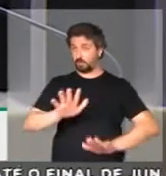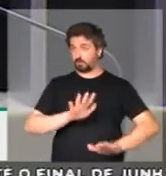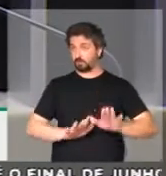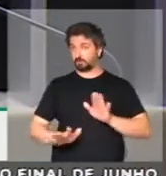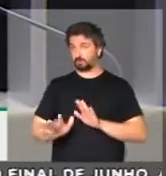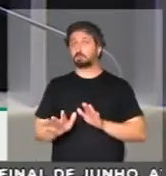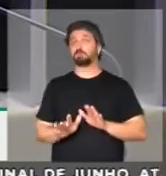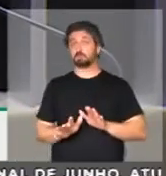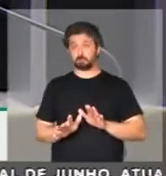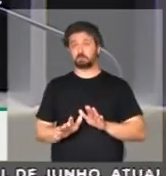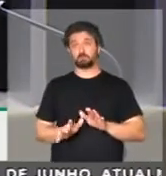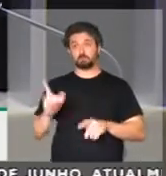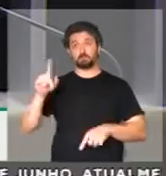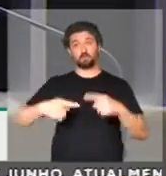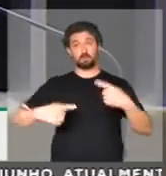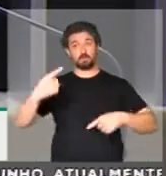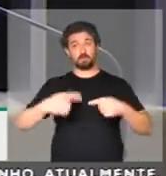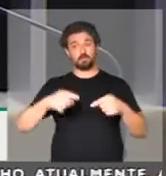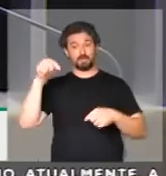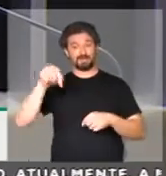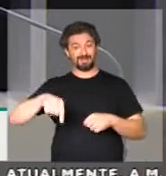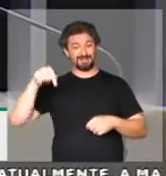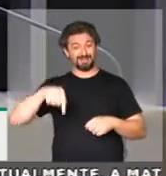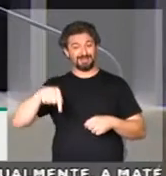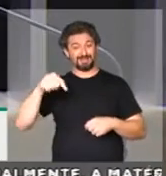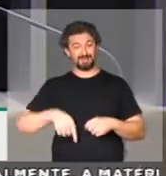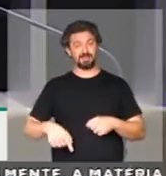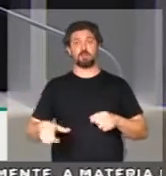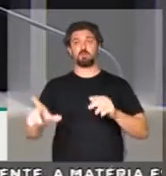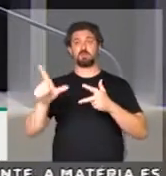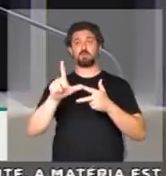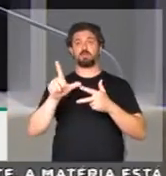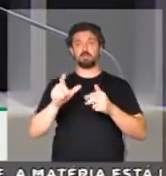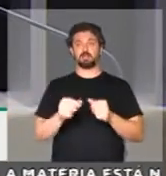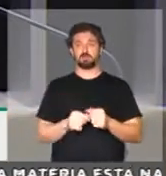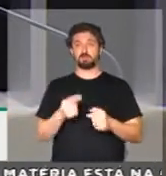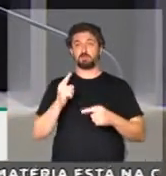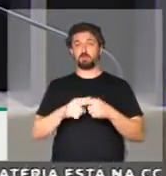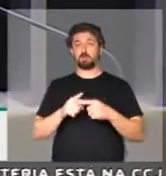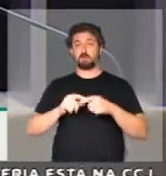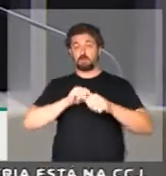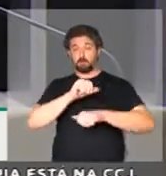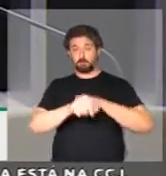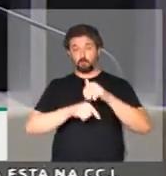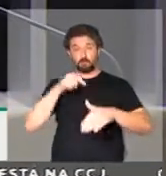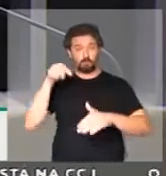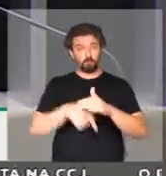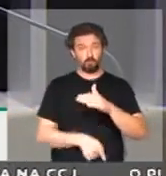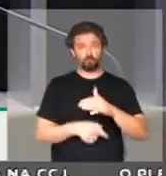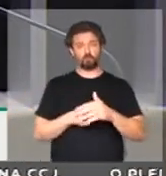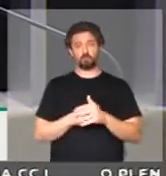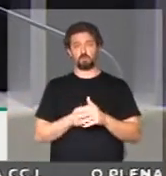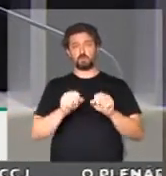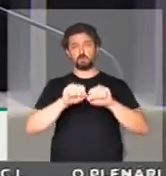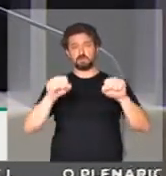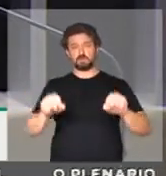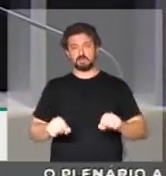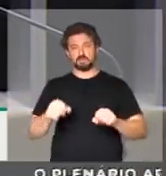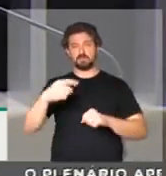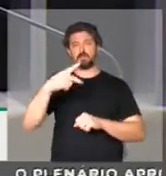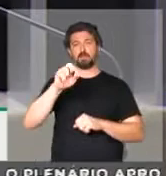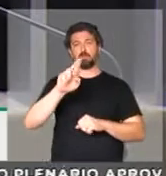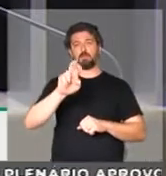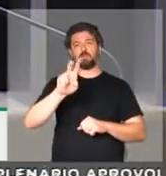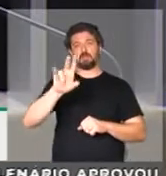e objeto de grande debate legislativo, pois introduz profundas mudanças no sistema previdenciário